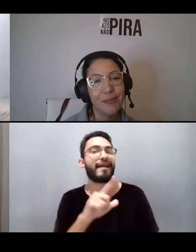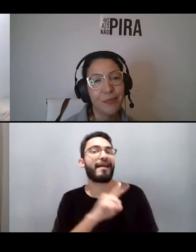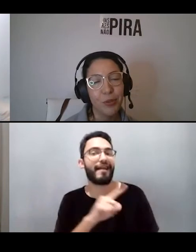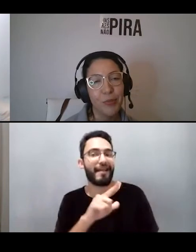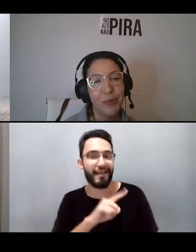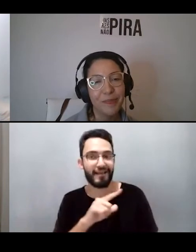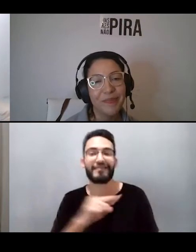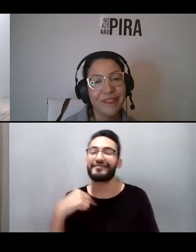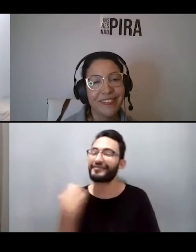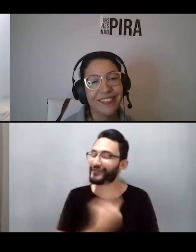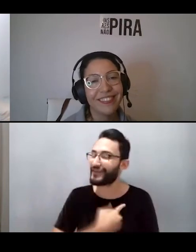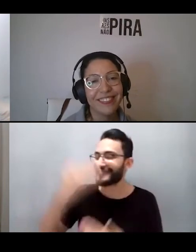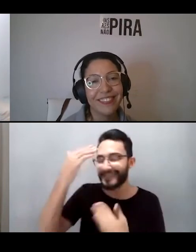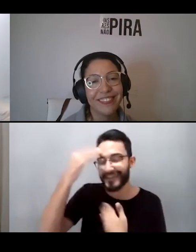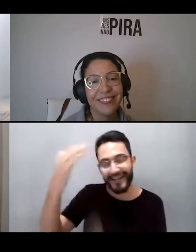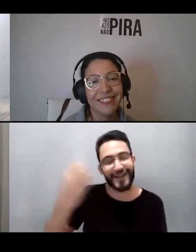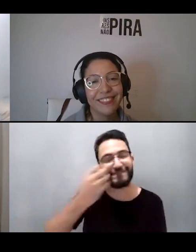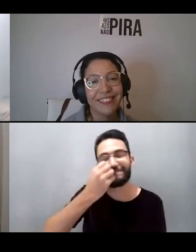só agradece. Muito bom.